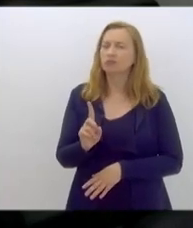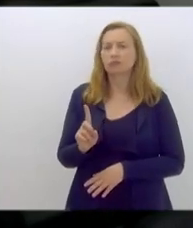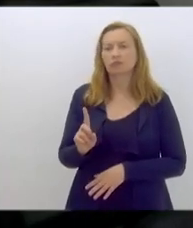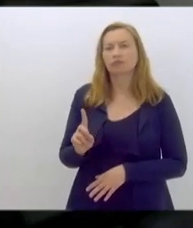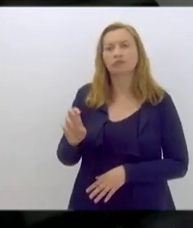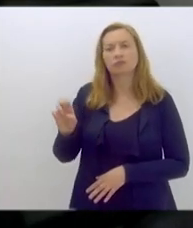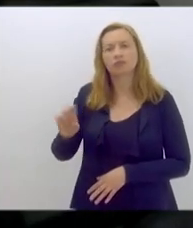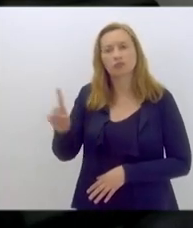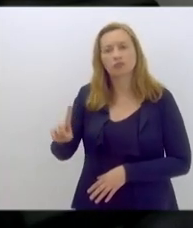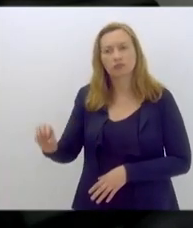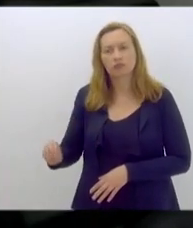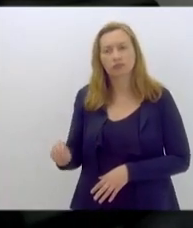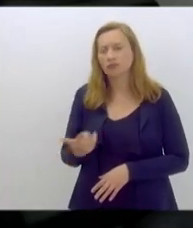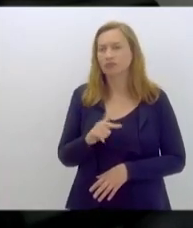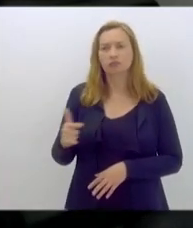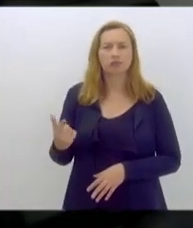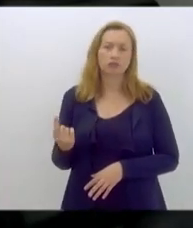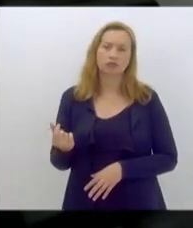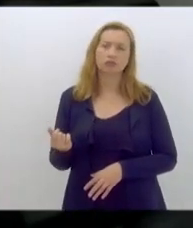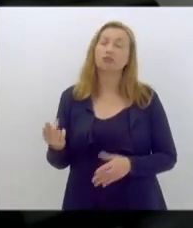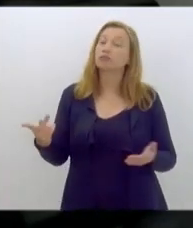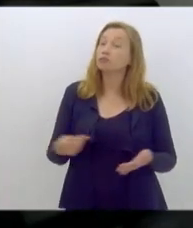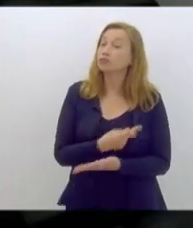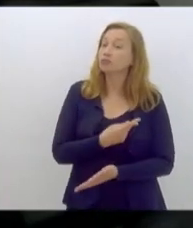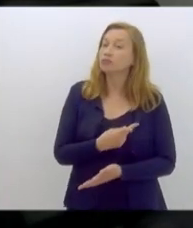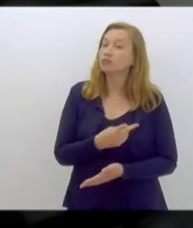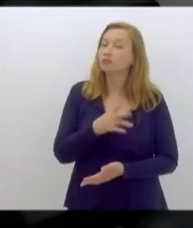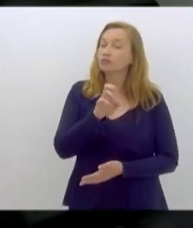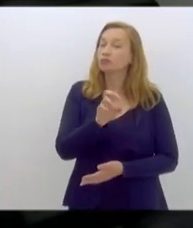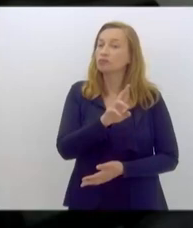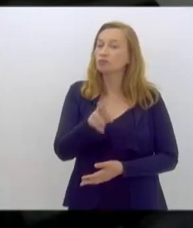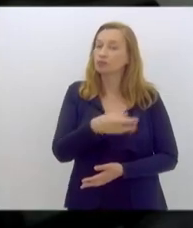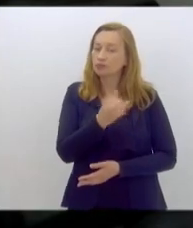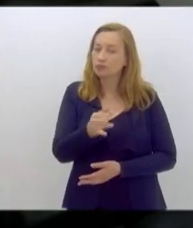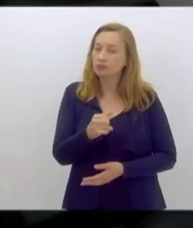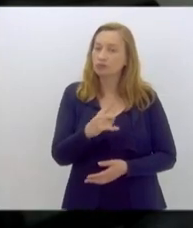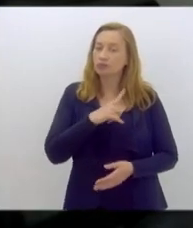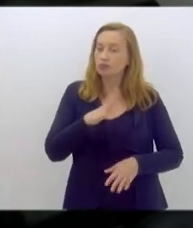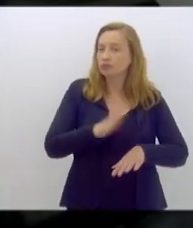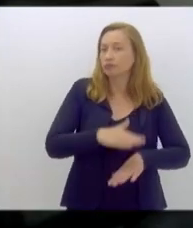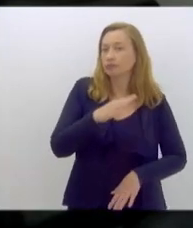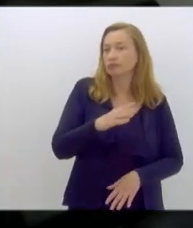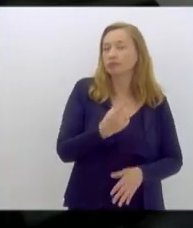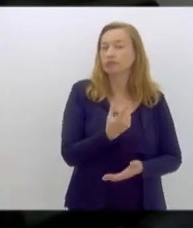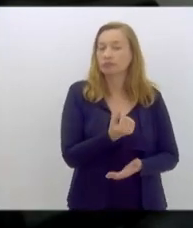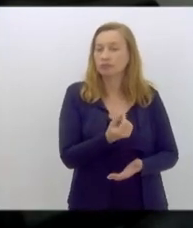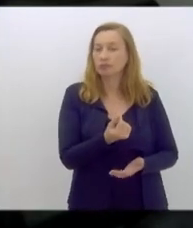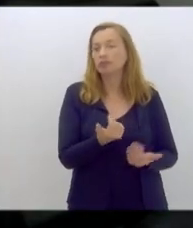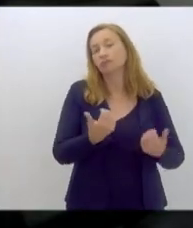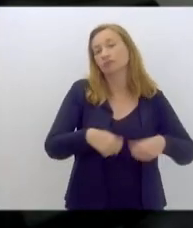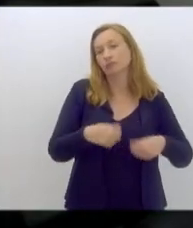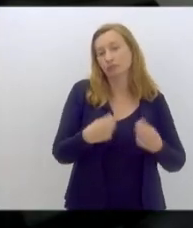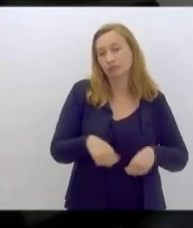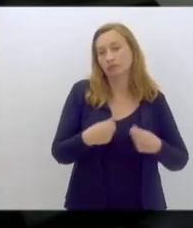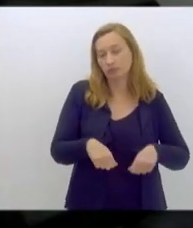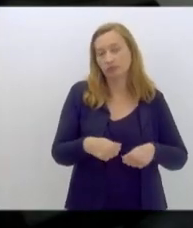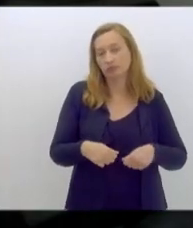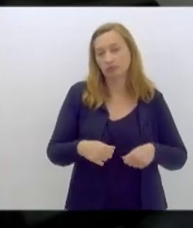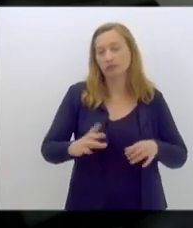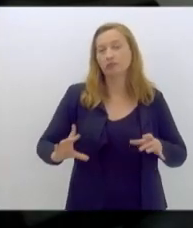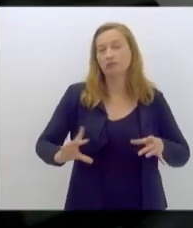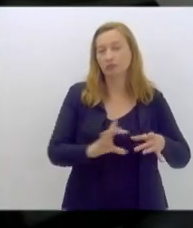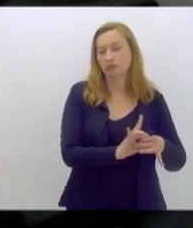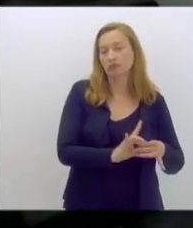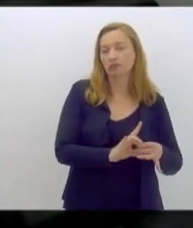praticamente não tinha receita O que aconteceu é que a UERJ terá mais receitas em função da sua necessidade E aí com